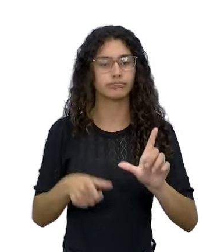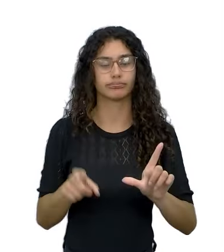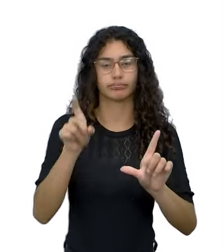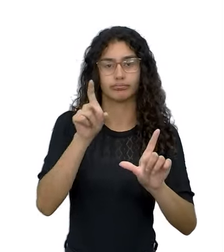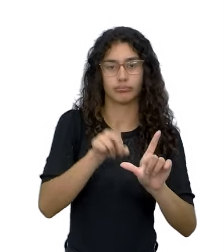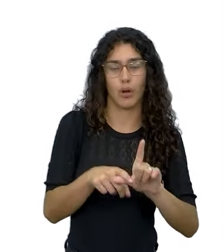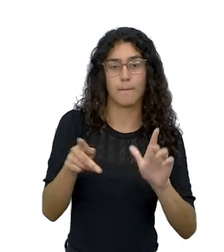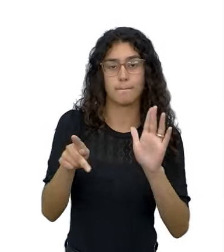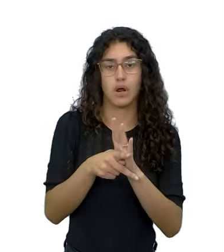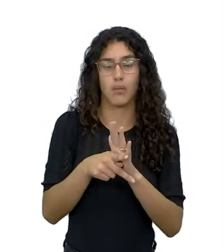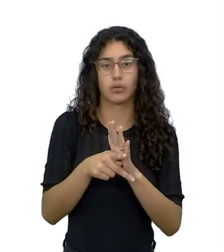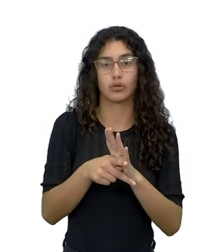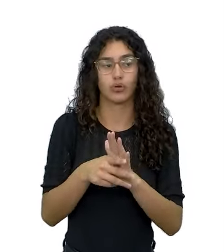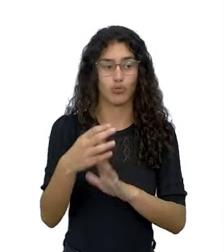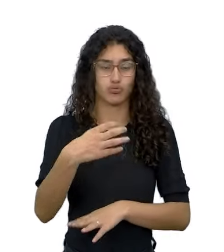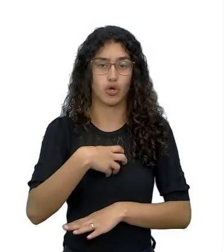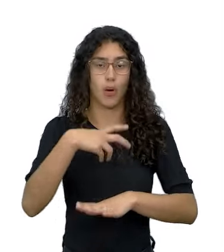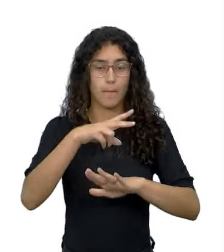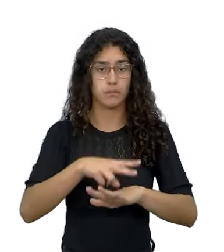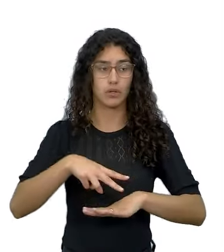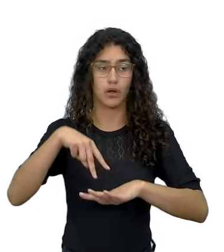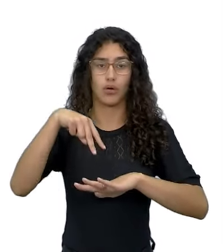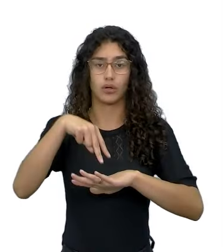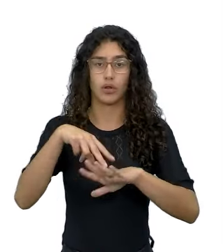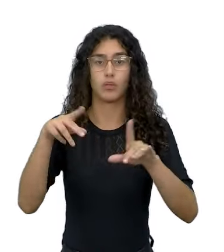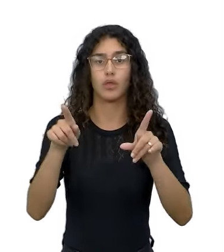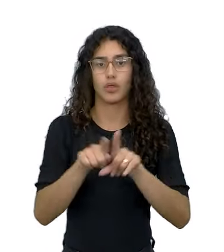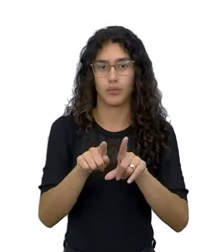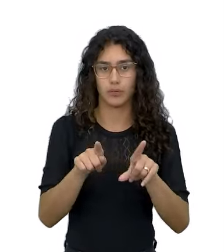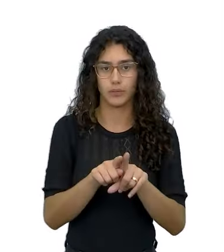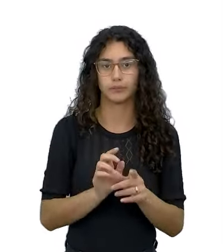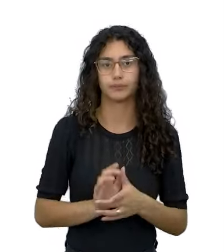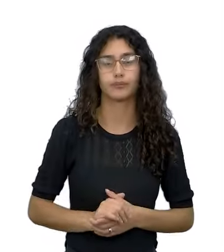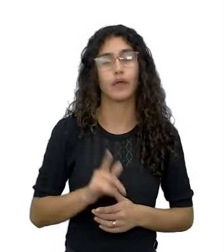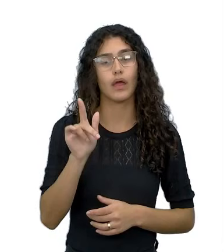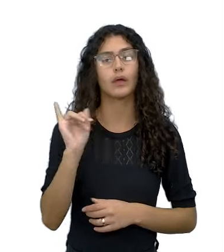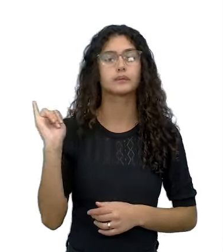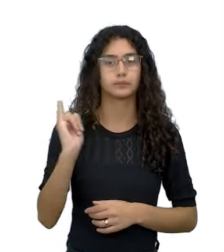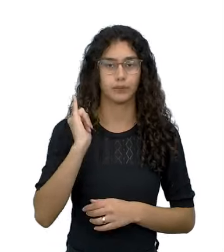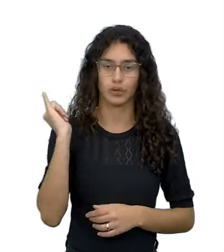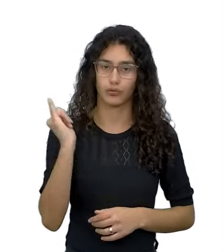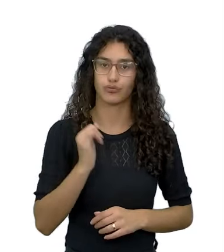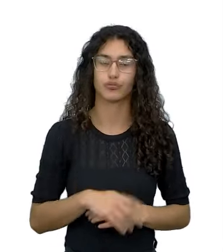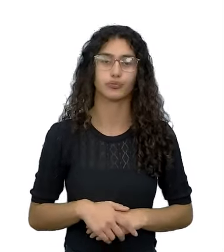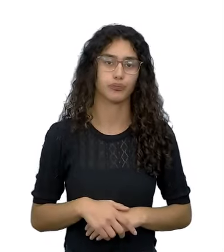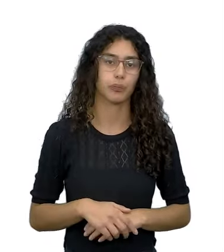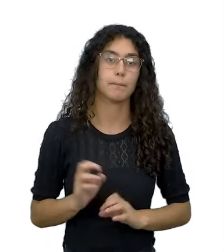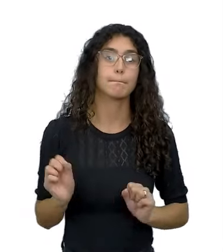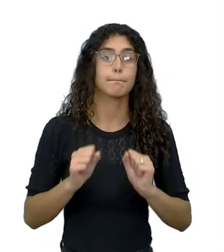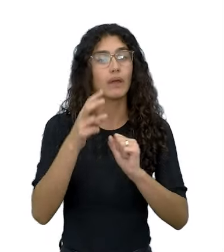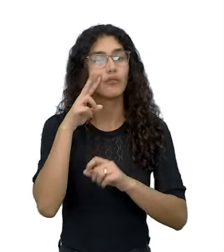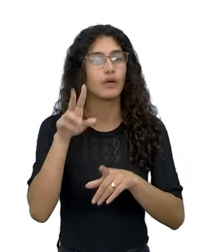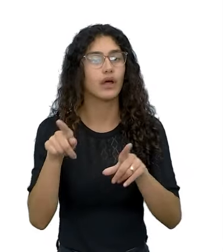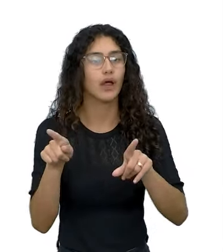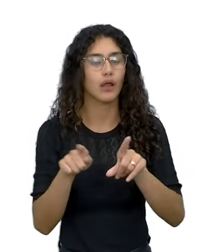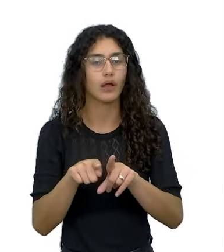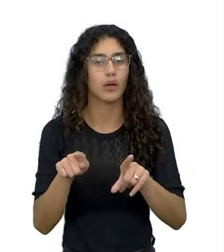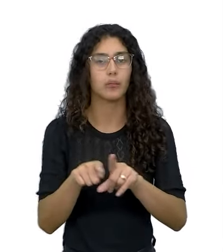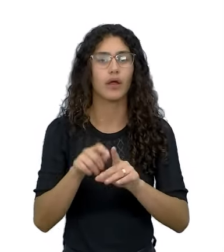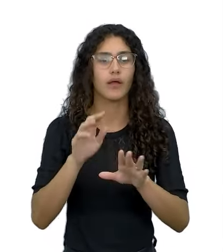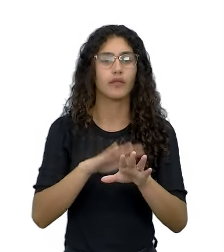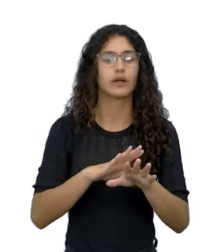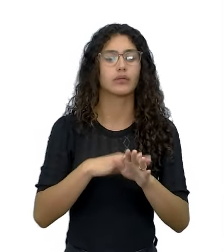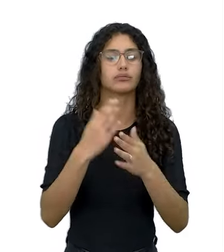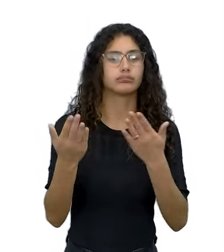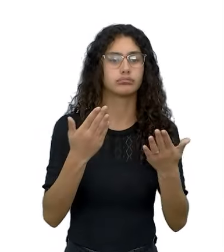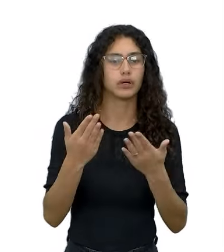suas atitudes, se tornar protagonista das suas ações. Isso é muito importante. Então, vocês podem ver aí, né, fazer a comparação com o